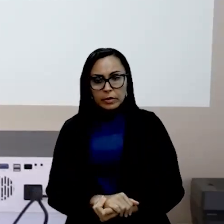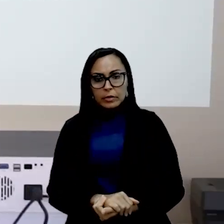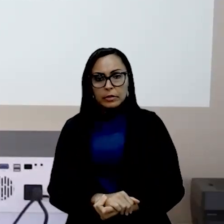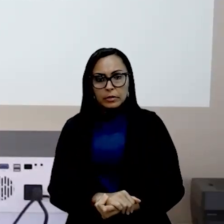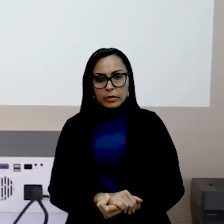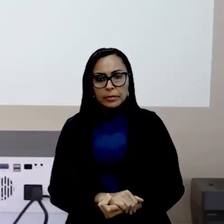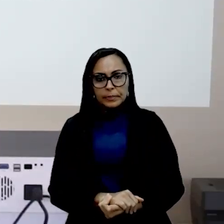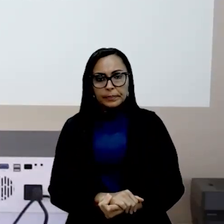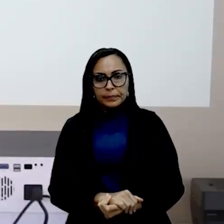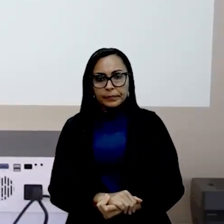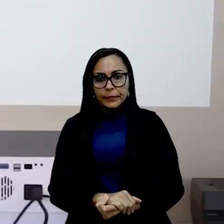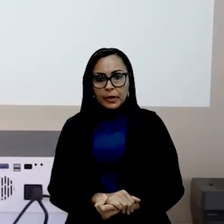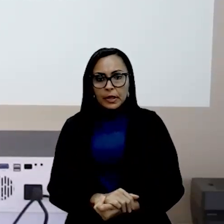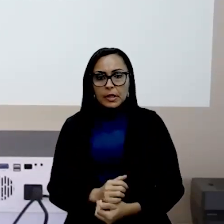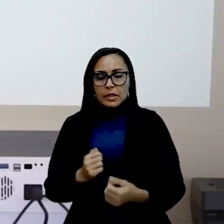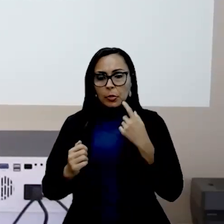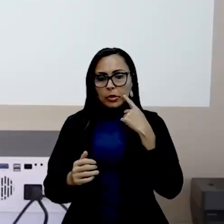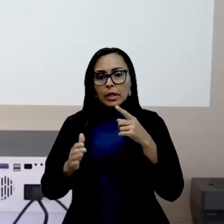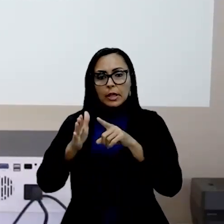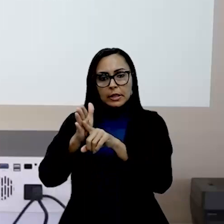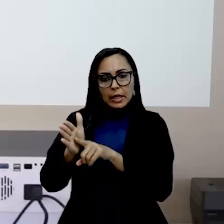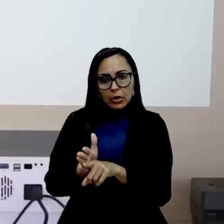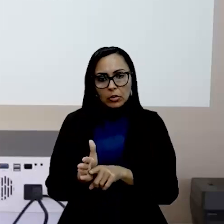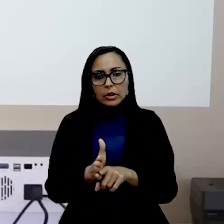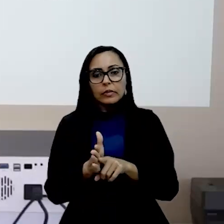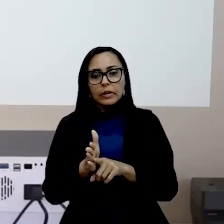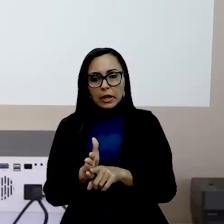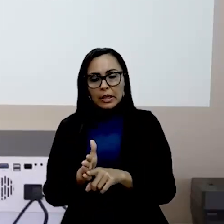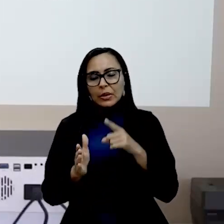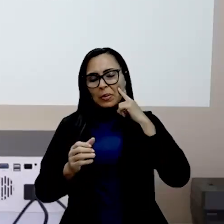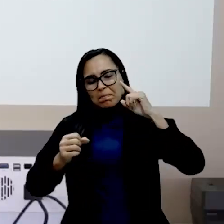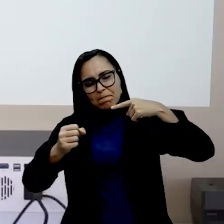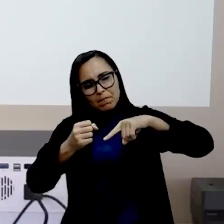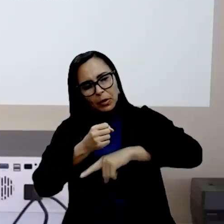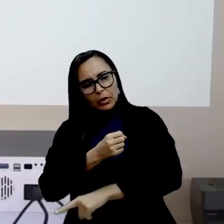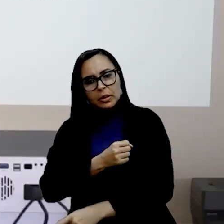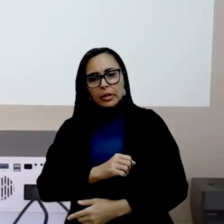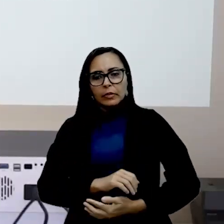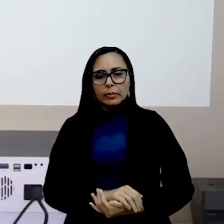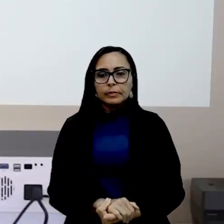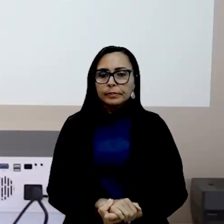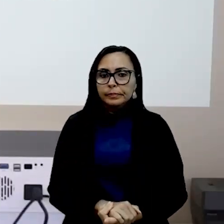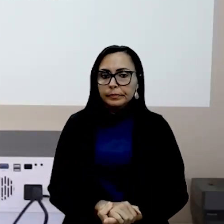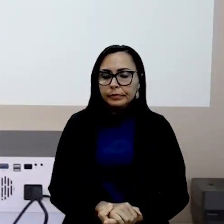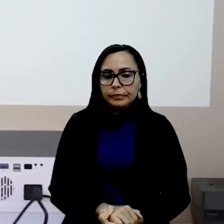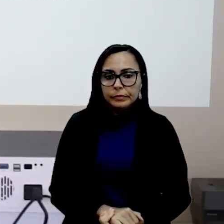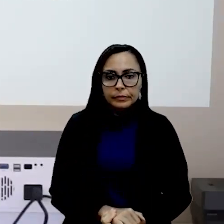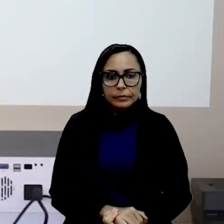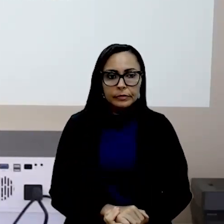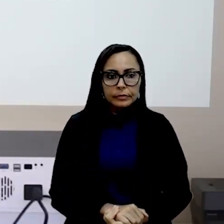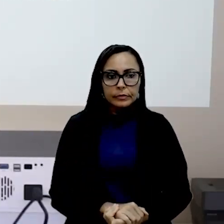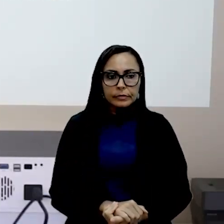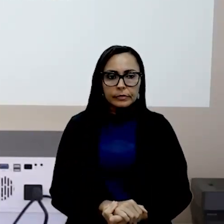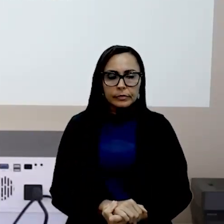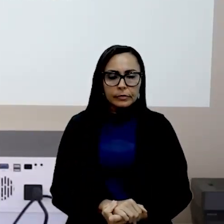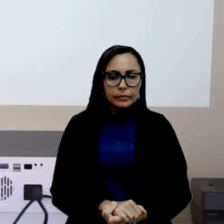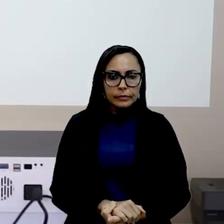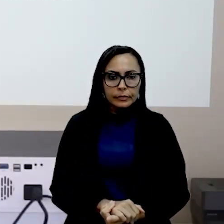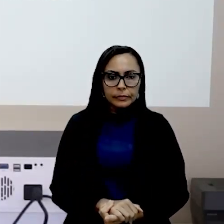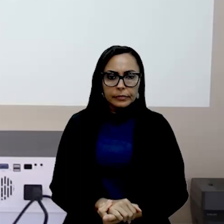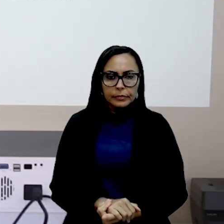Se ele for diagnosticado a tempo, ele é extremamente agressivo. Então, isso me fez lembrar de que existe uma fase de